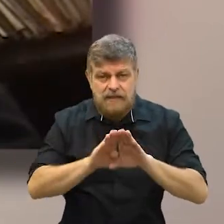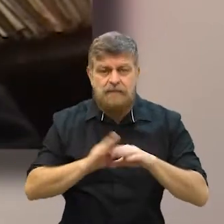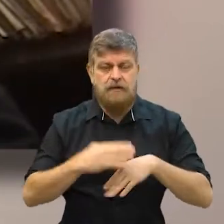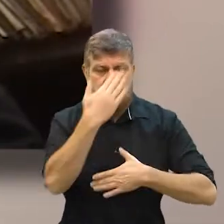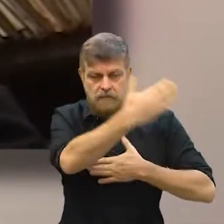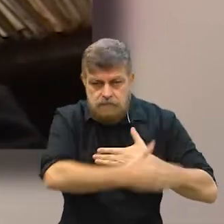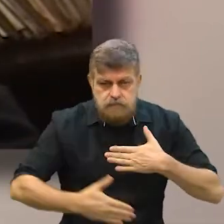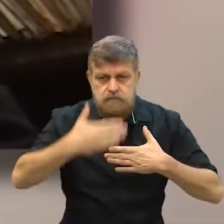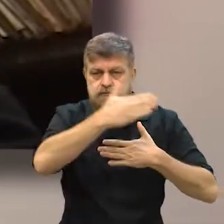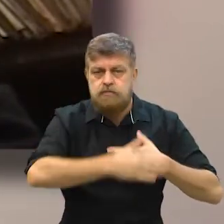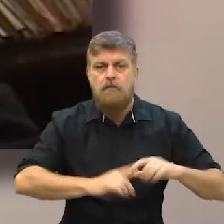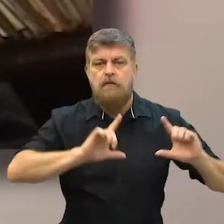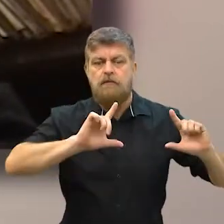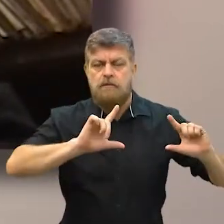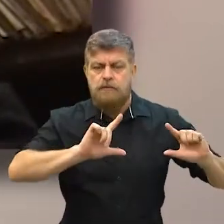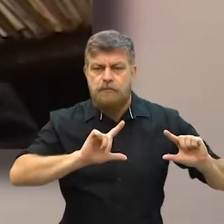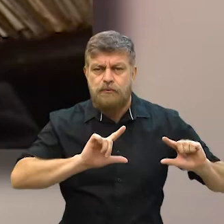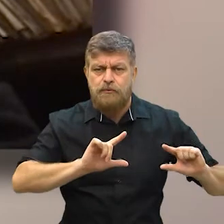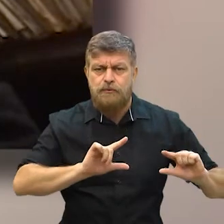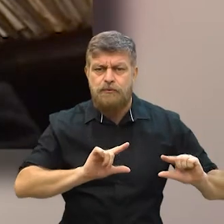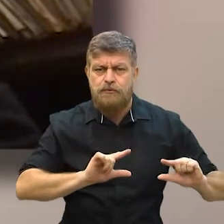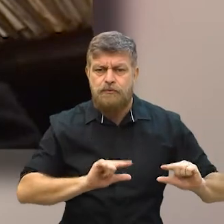nessa mesma condição.